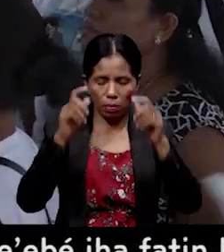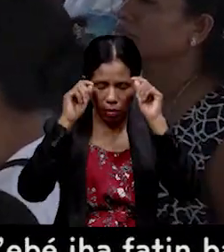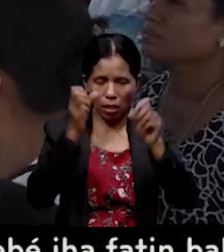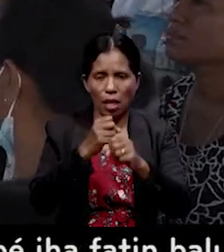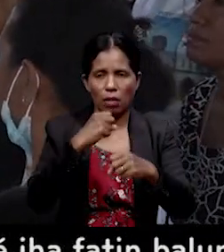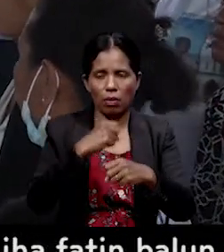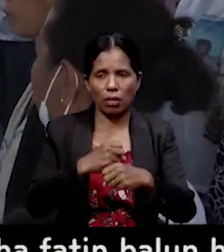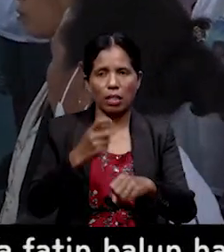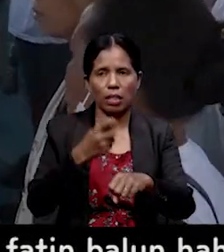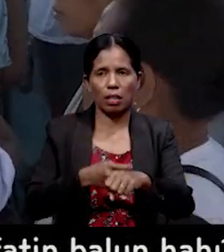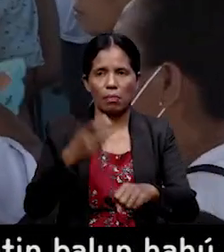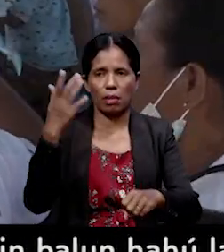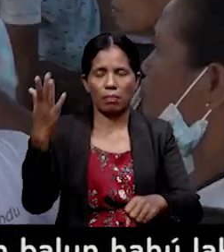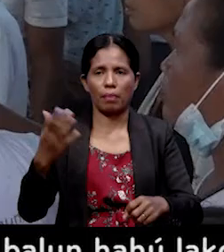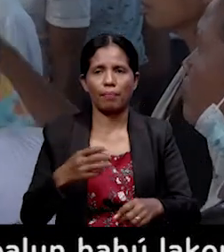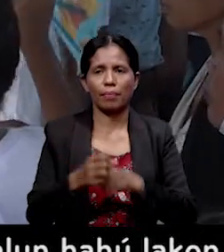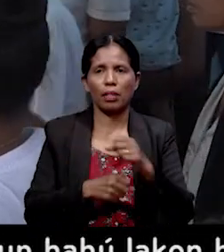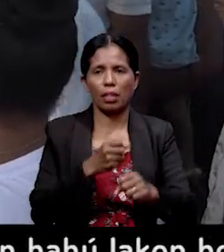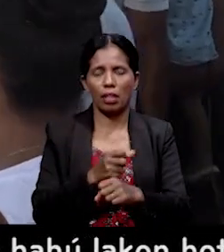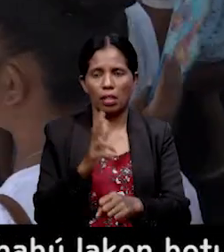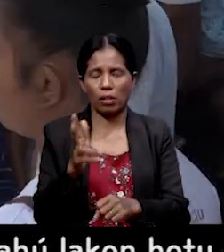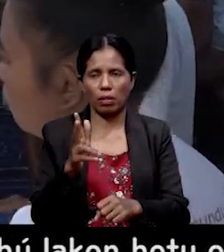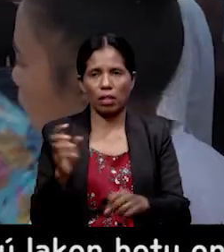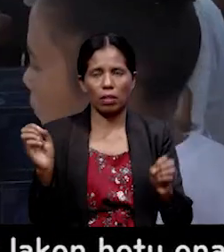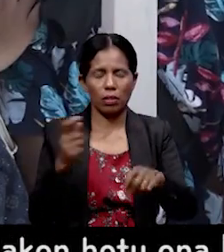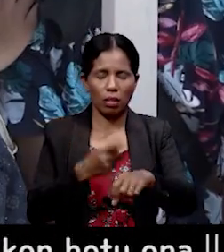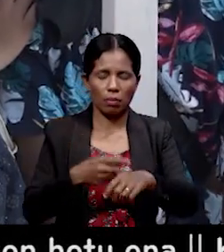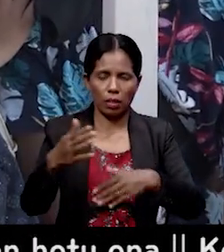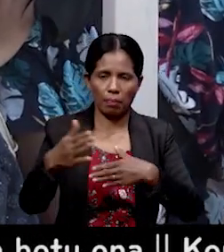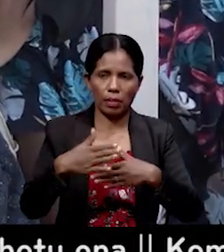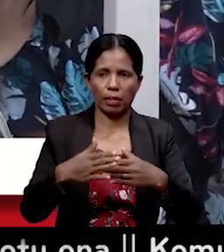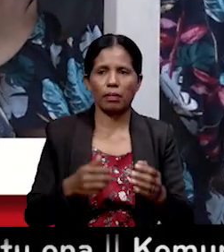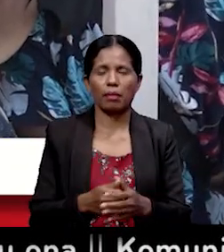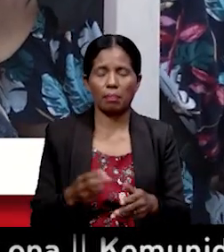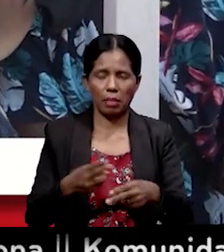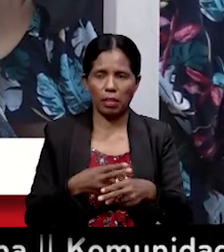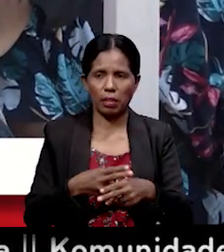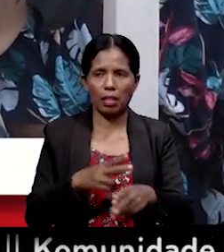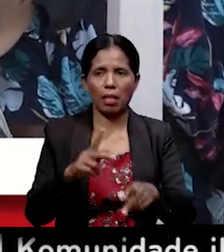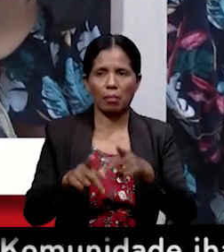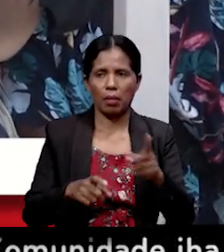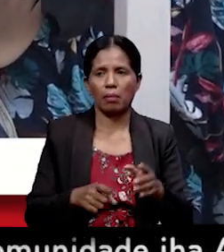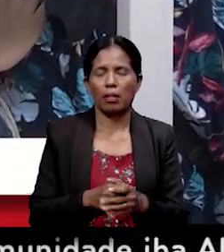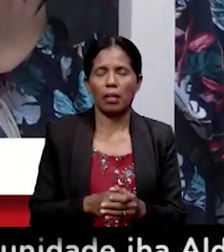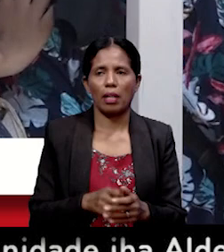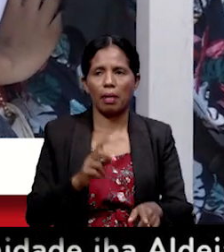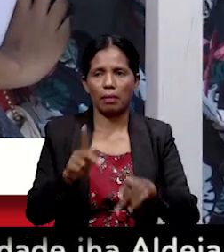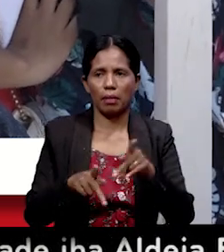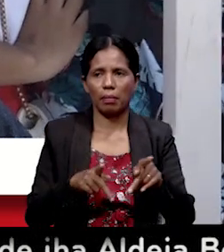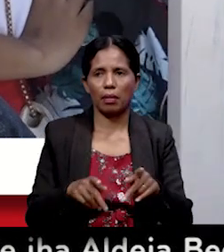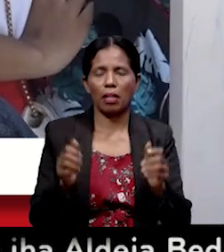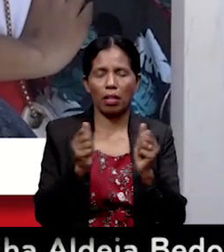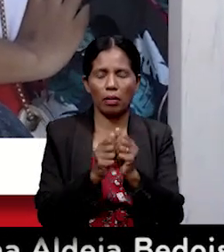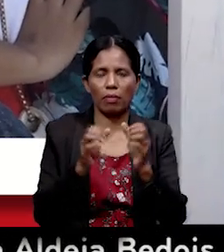a tempo neba. Tinan tolnulin los tempi de barak. Se ema carica, ema adulto ona, ema nebe halo família